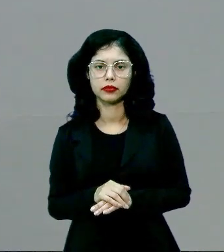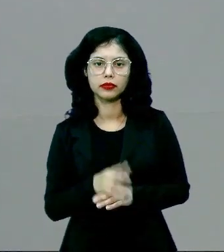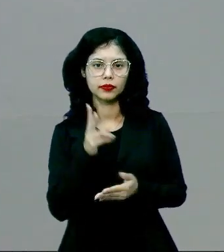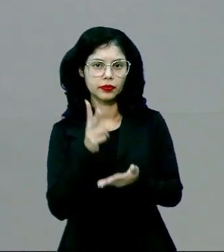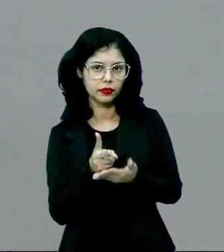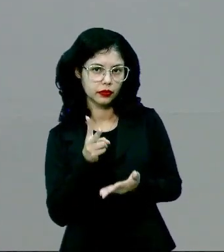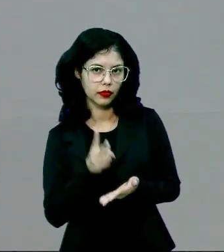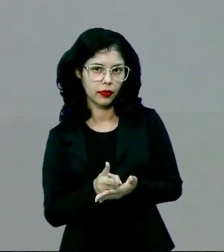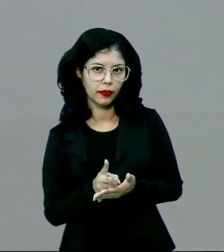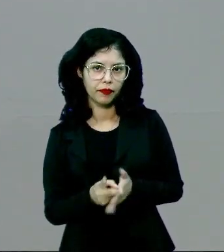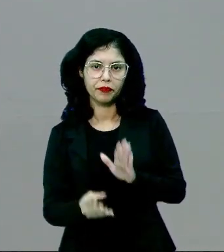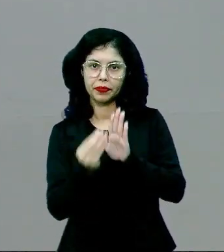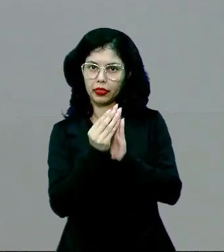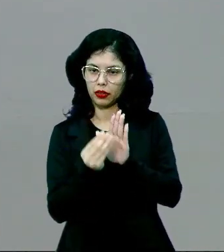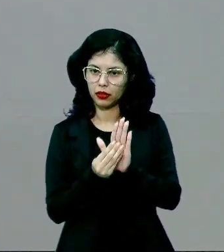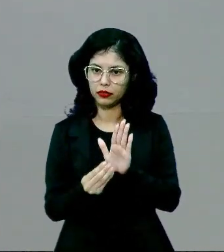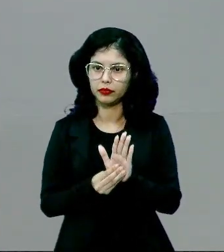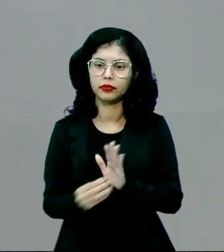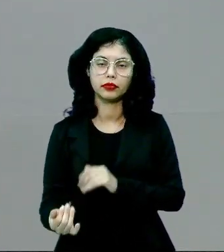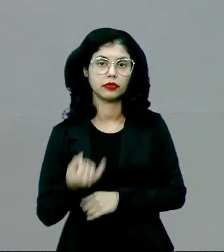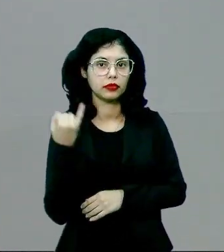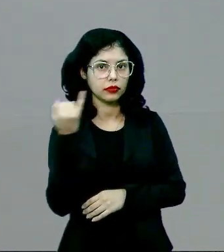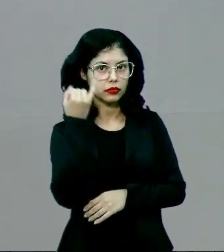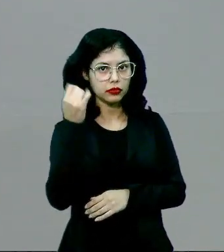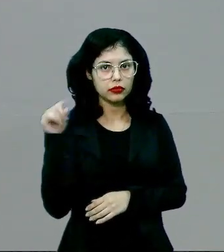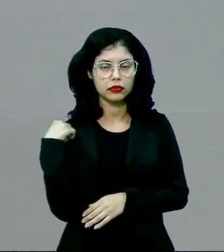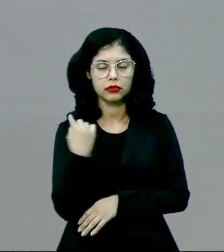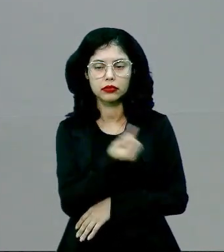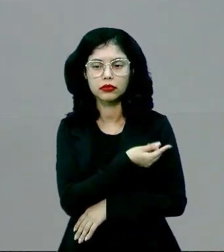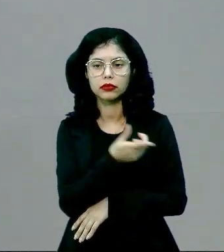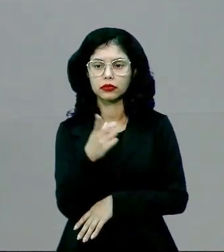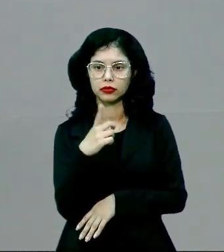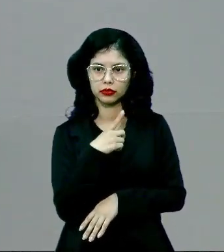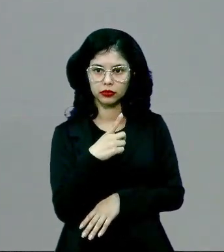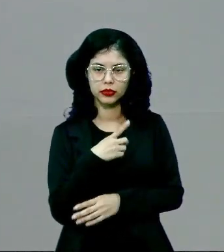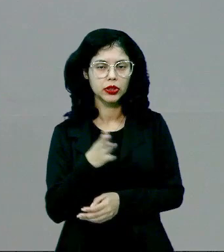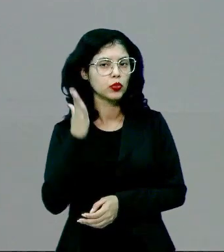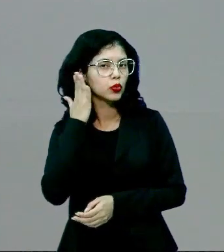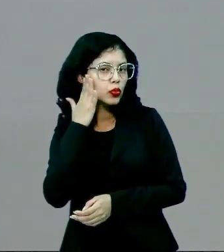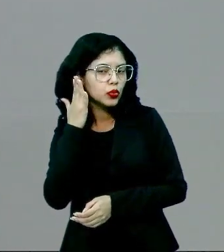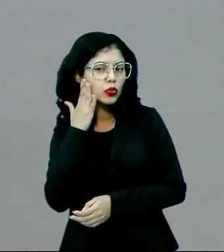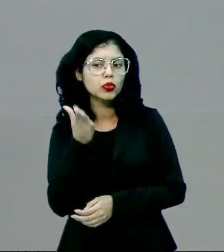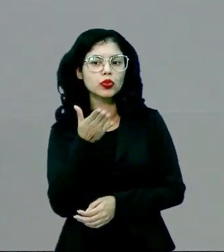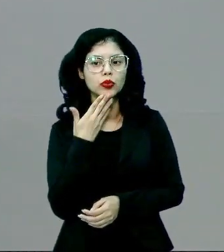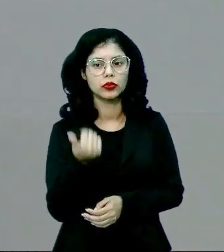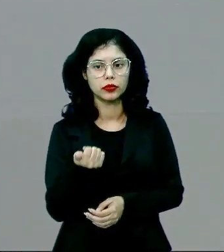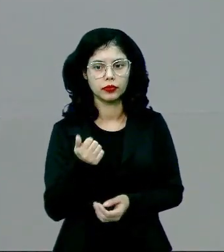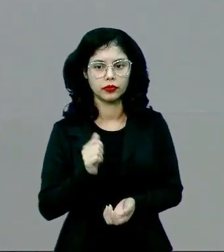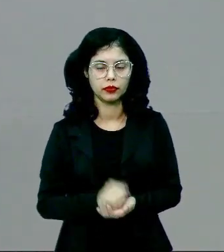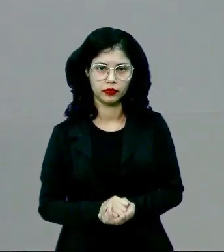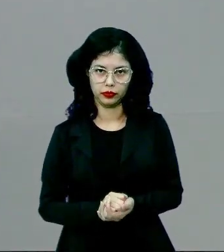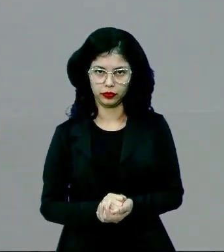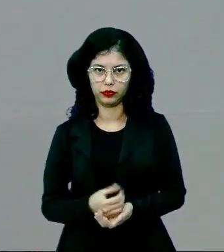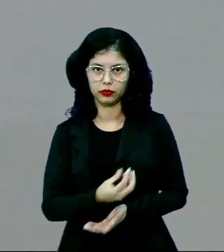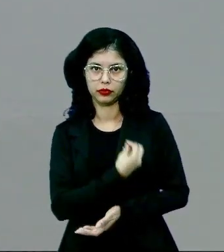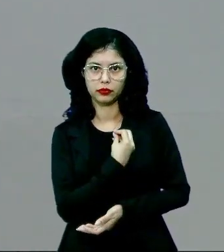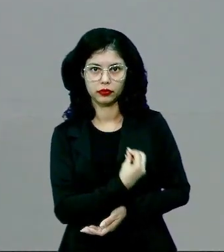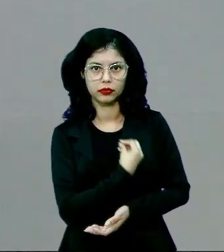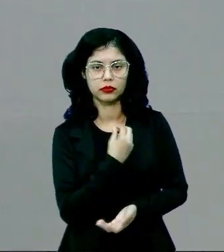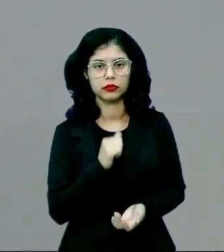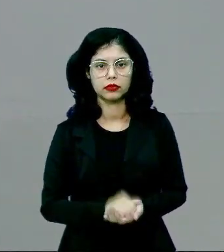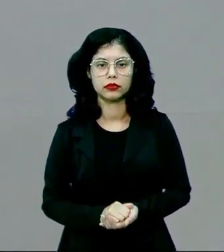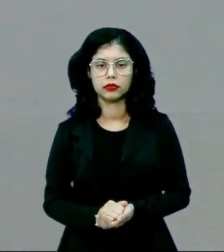sempre os fatos importante para que nós tenhamos uma compreensão da totalidade da vida